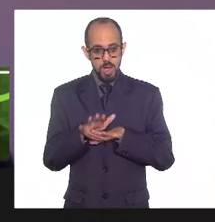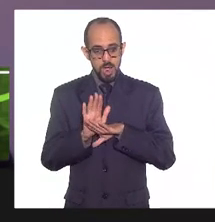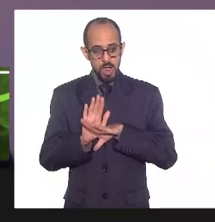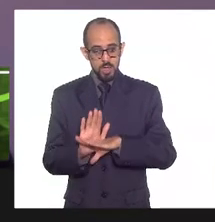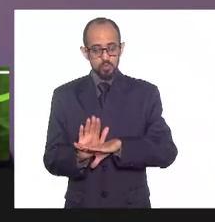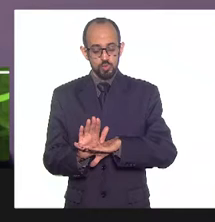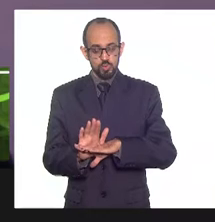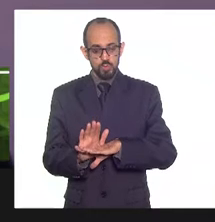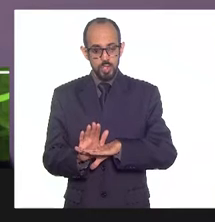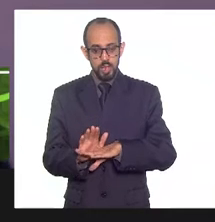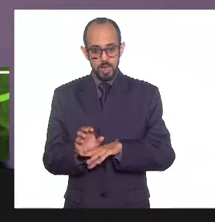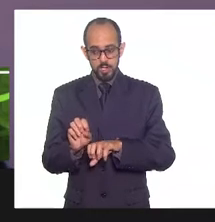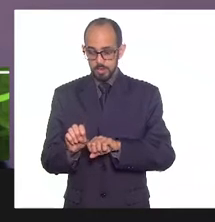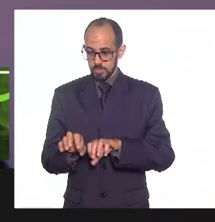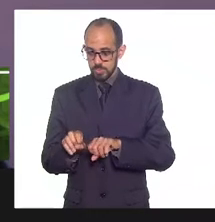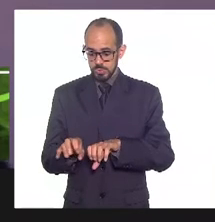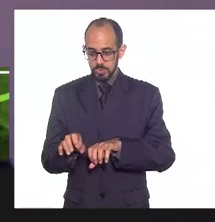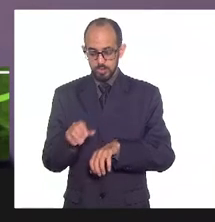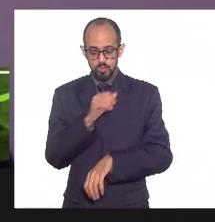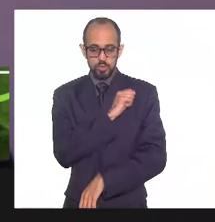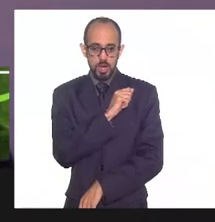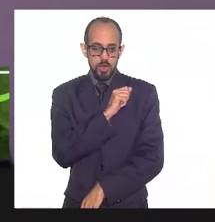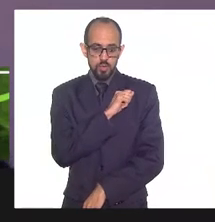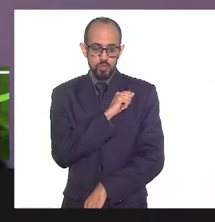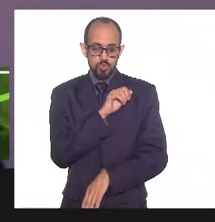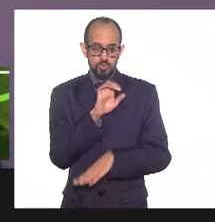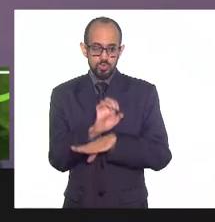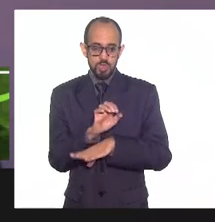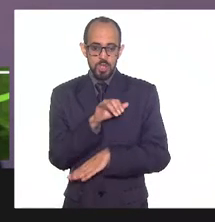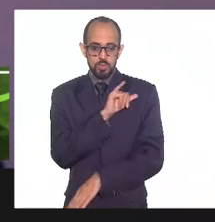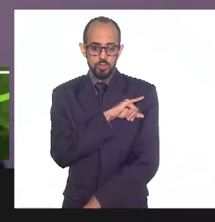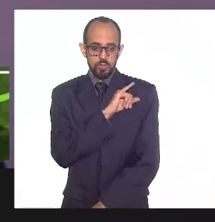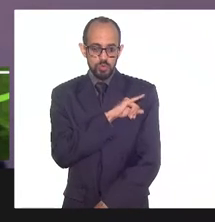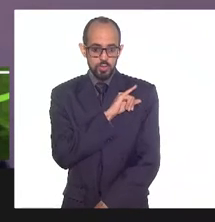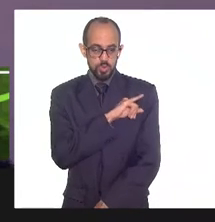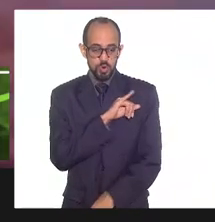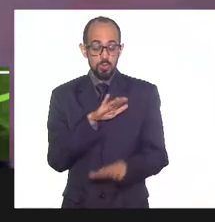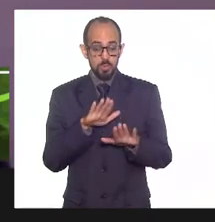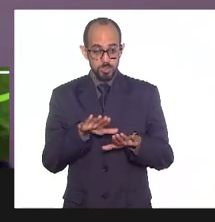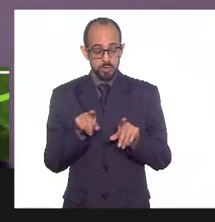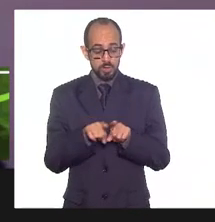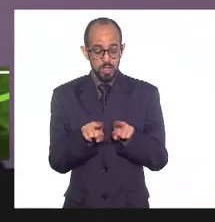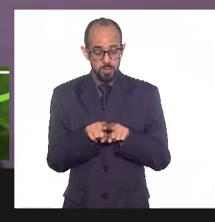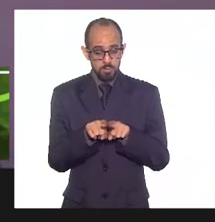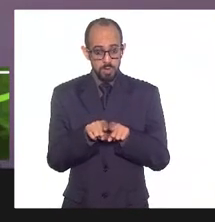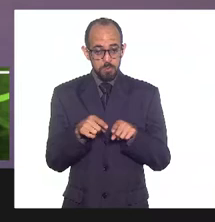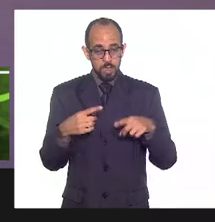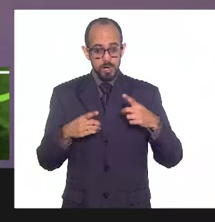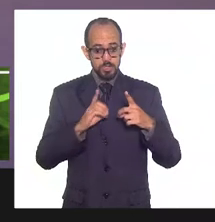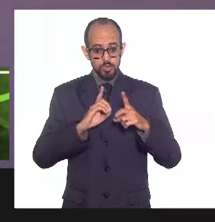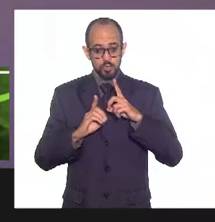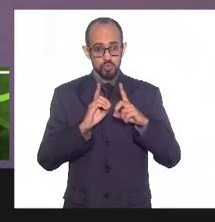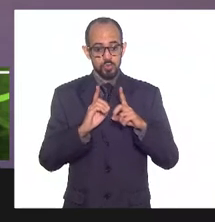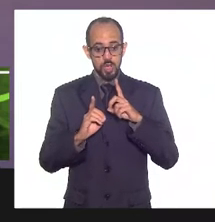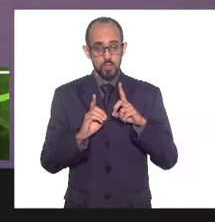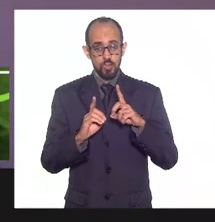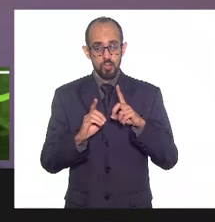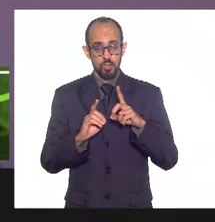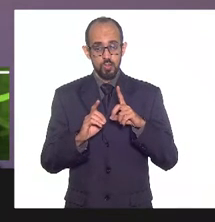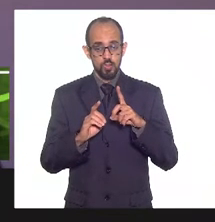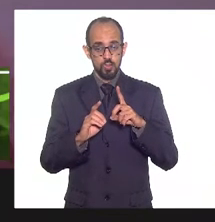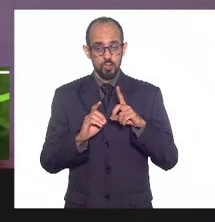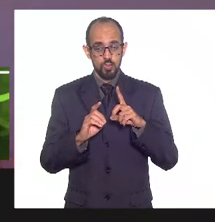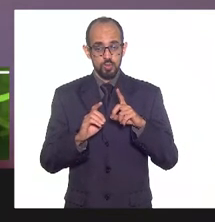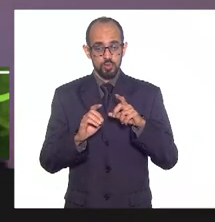formação de alunos no nosso estado e para a discussão de um